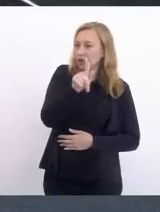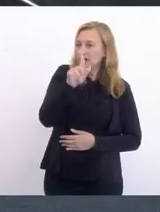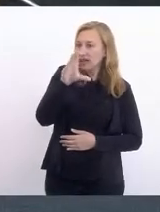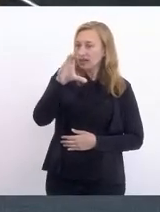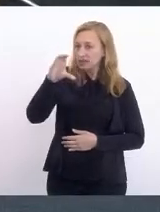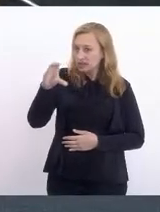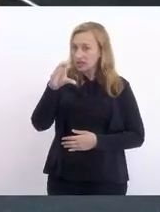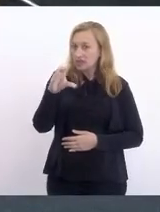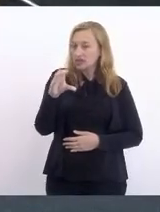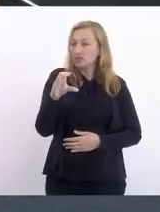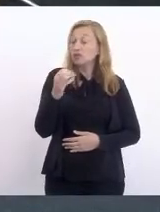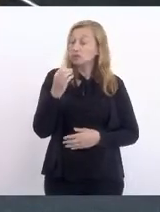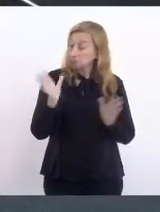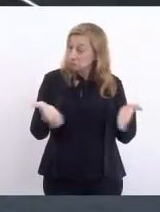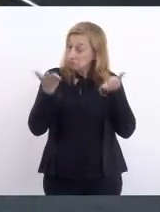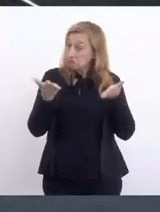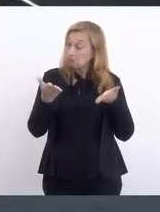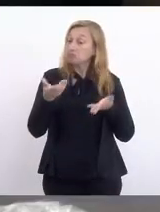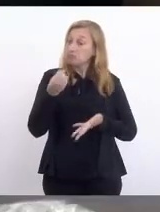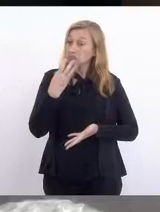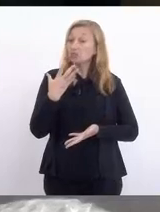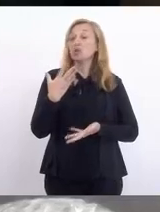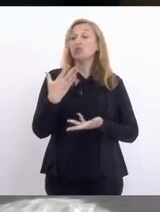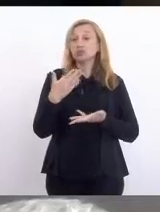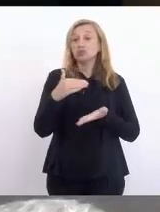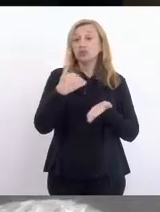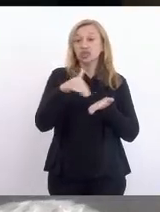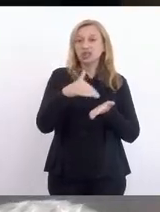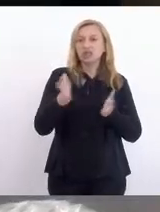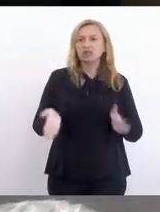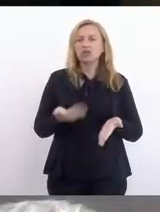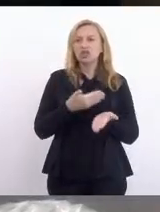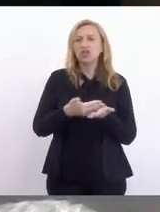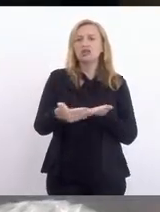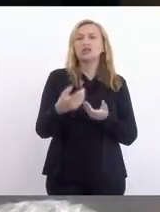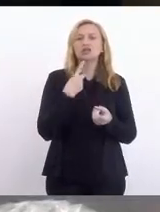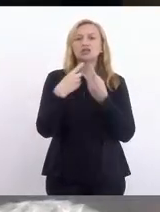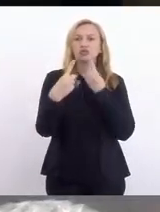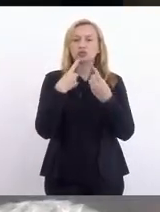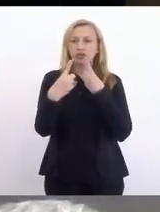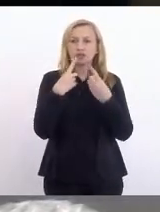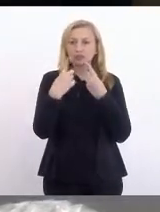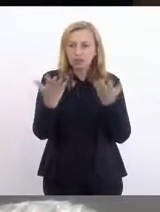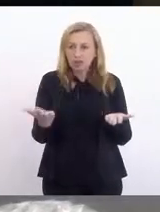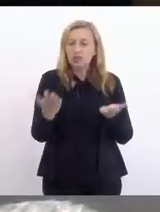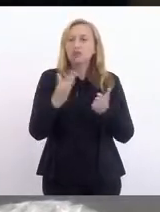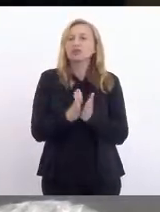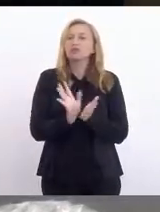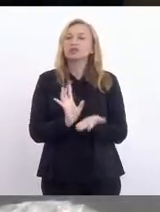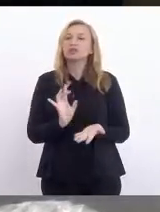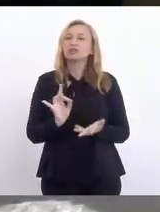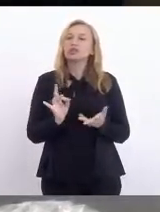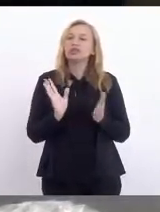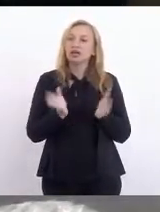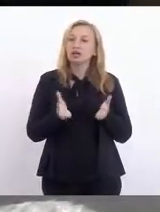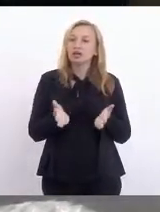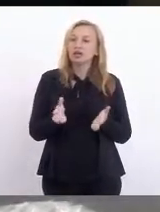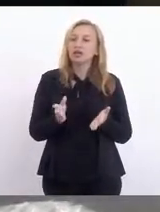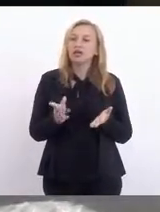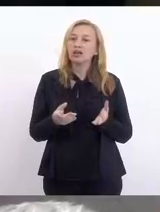deu até iniciativa que o debate com secretário deu início a esse debate e a quando eu e a realização